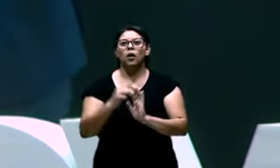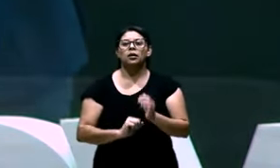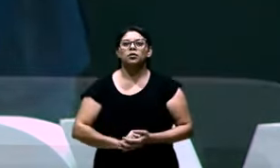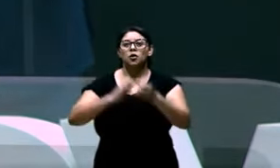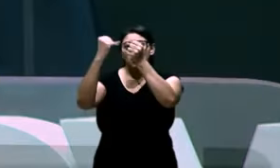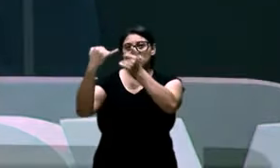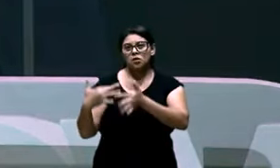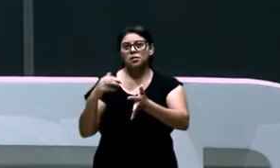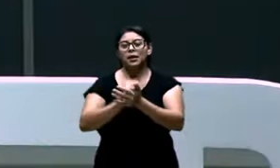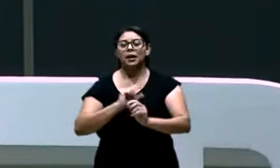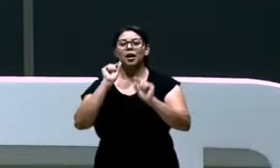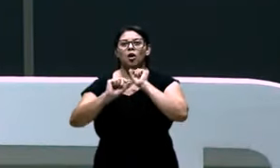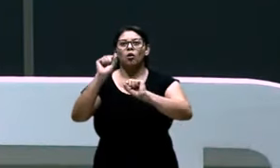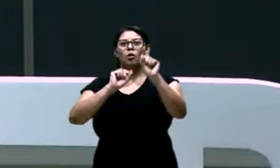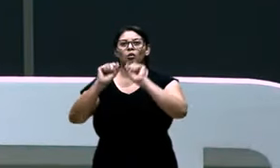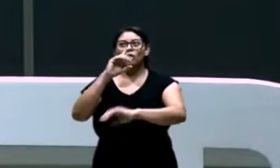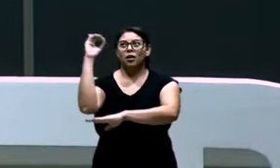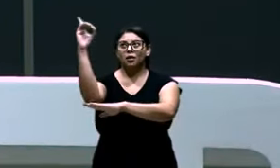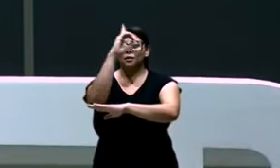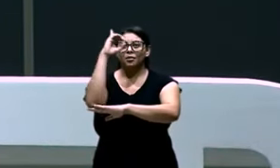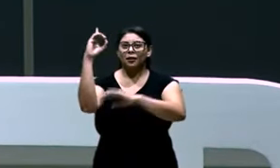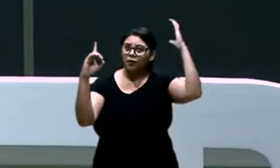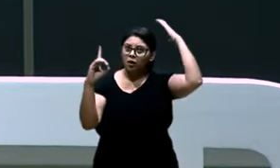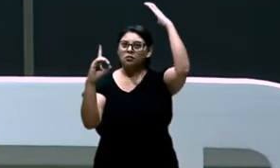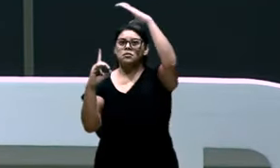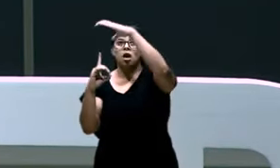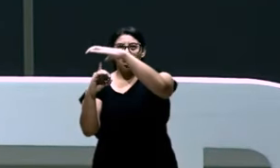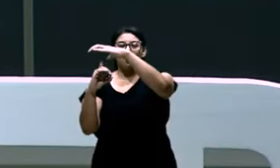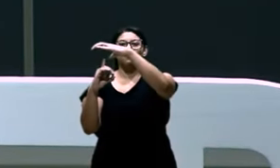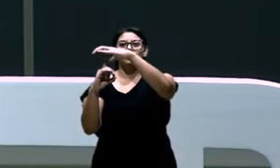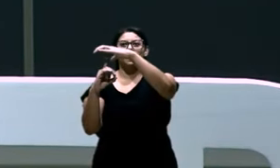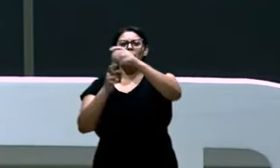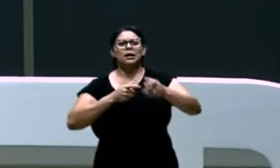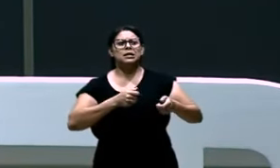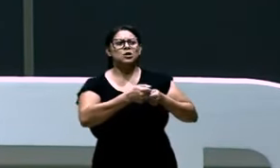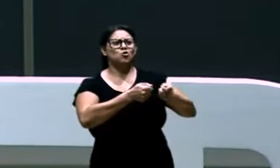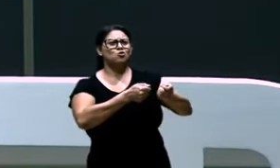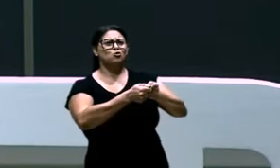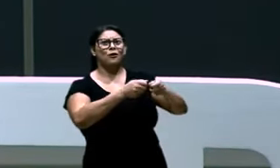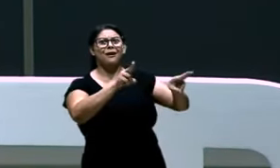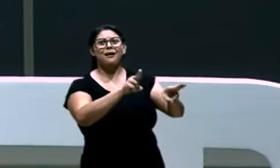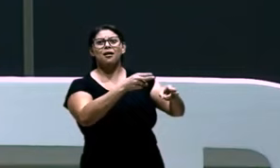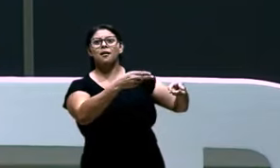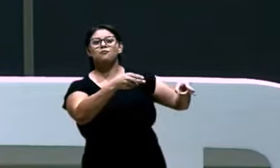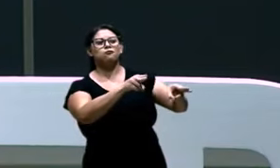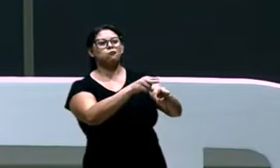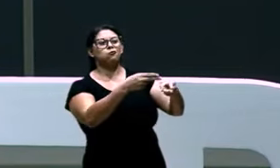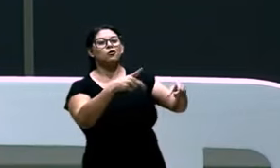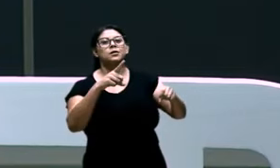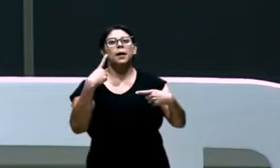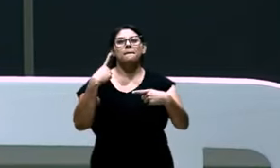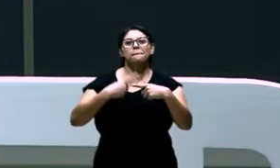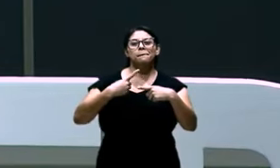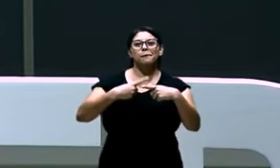tempo para reinar 40 anos, ele quis comandar a música. Havia muitos levitas e sacerdotes.